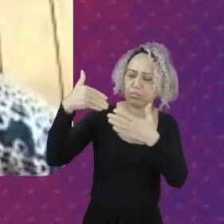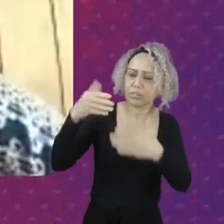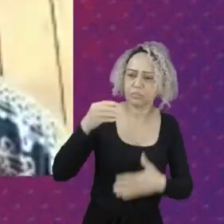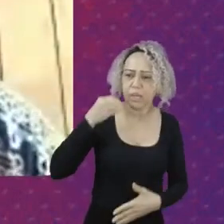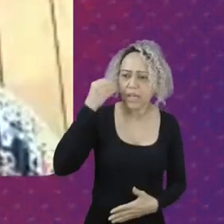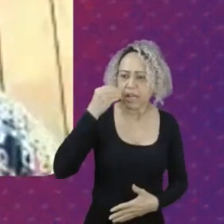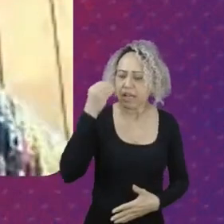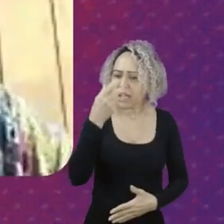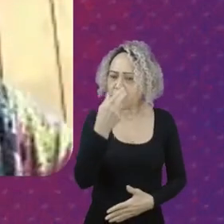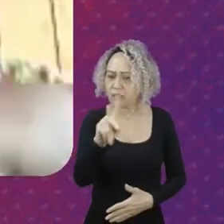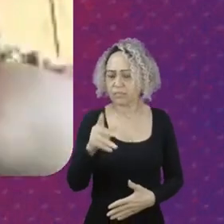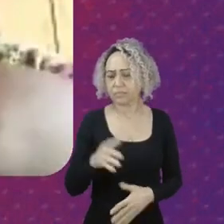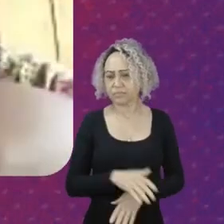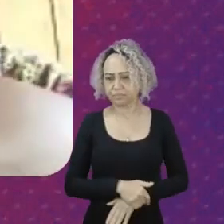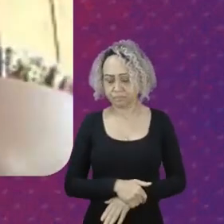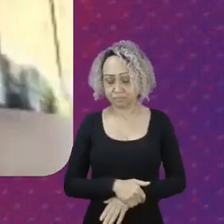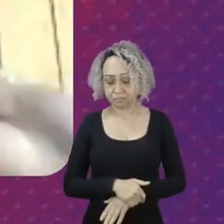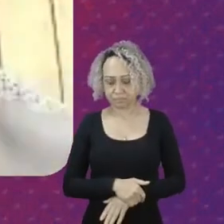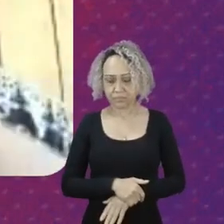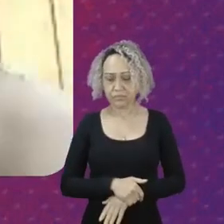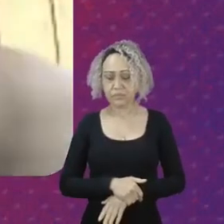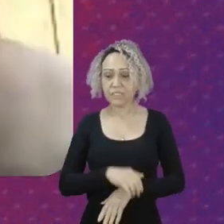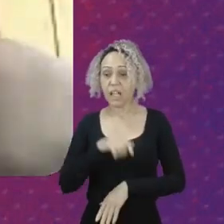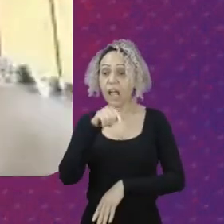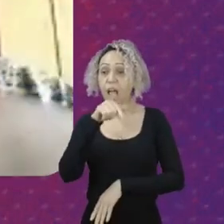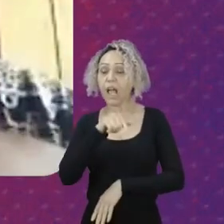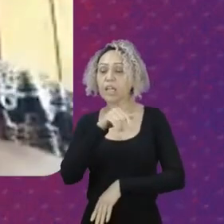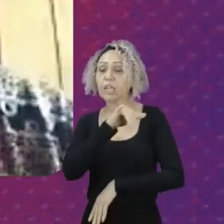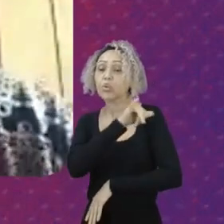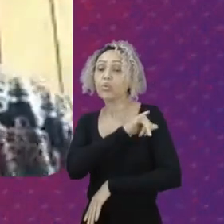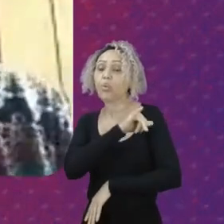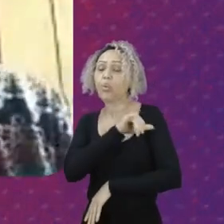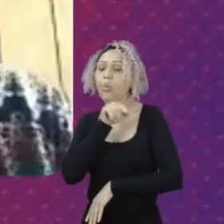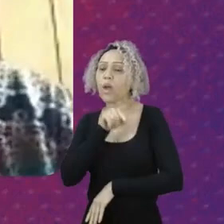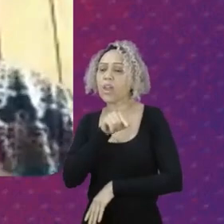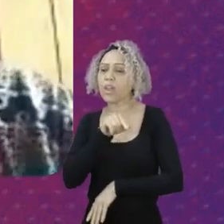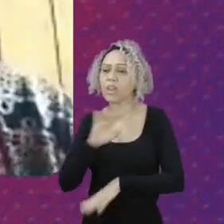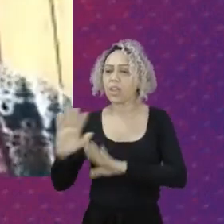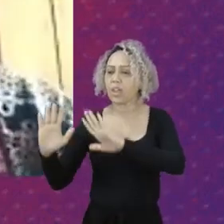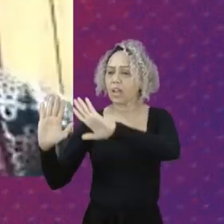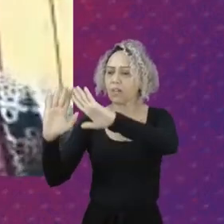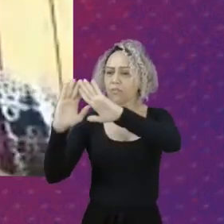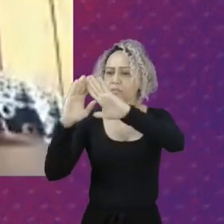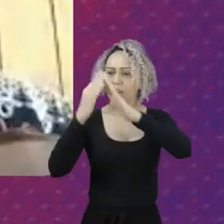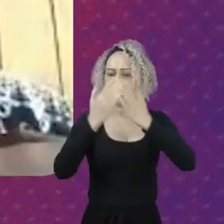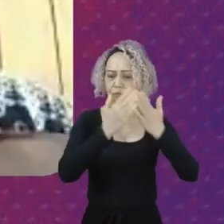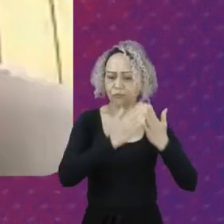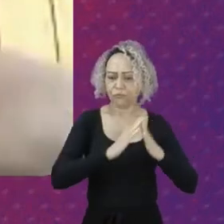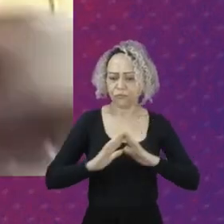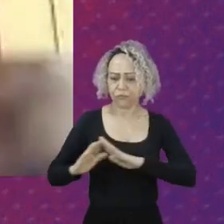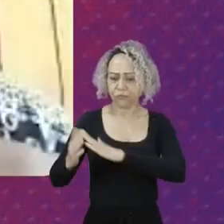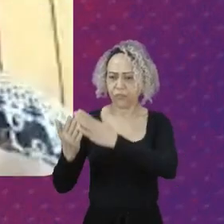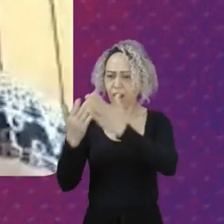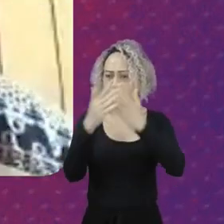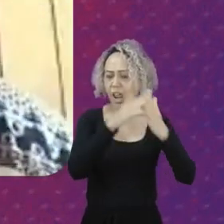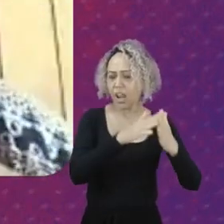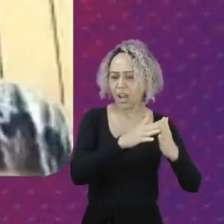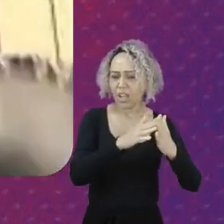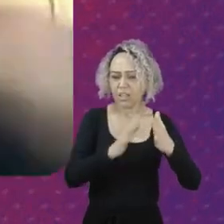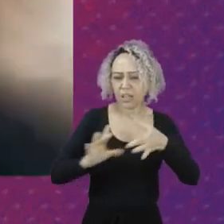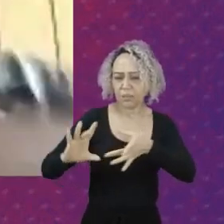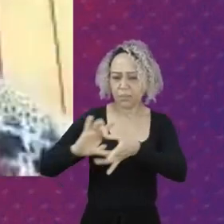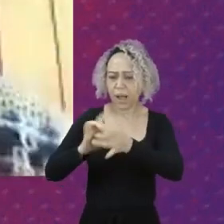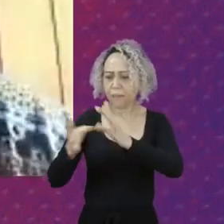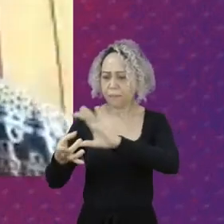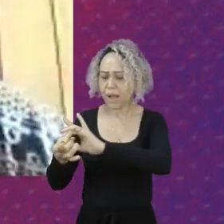no Rio de Janeiro, a favela está muito imbricada, muito ligada a outros espaços,